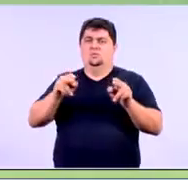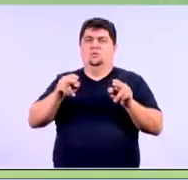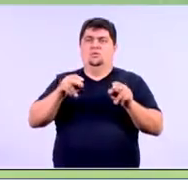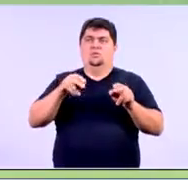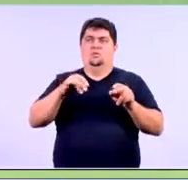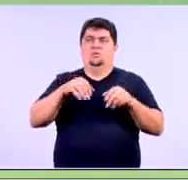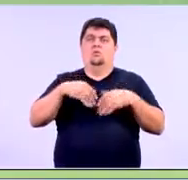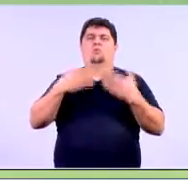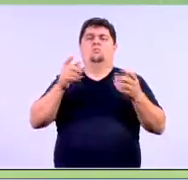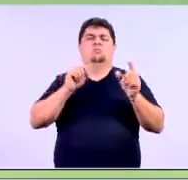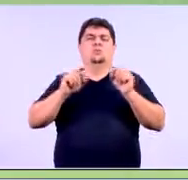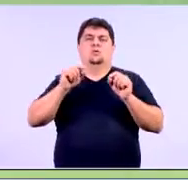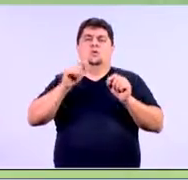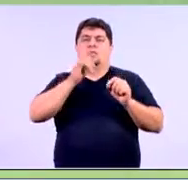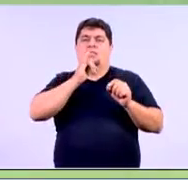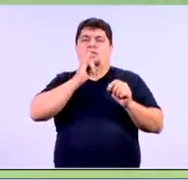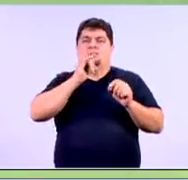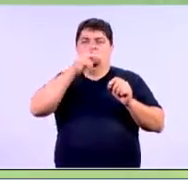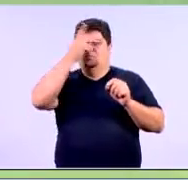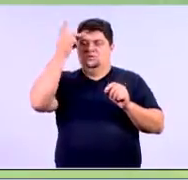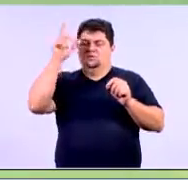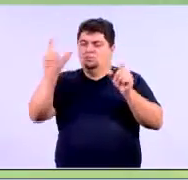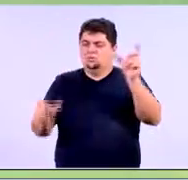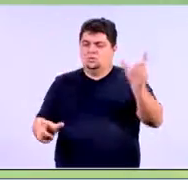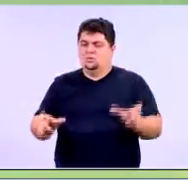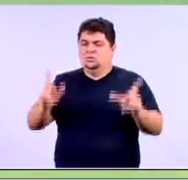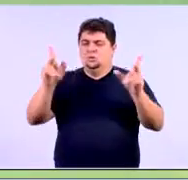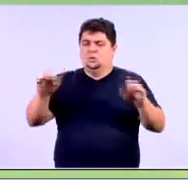que seria isso? Tratar todo mundo igual